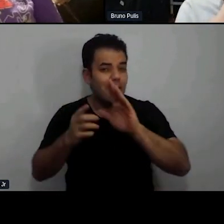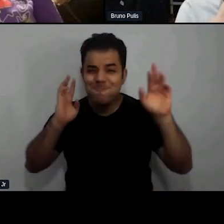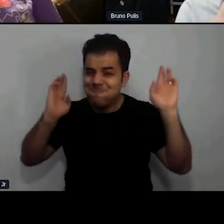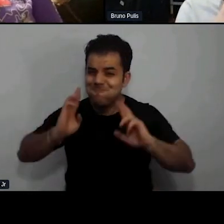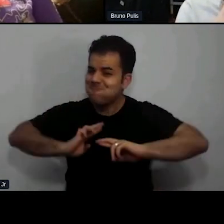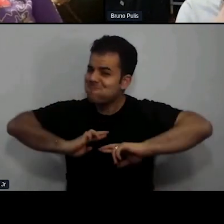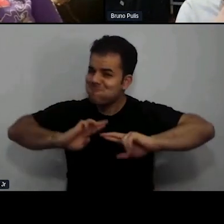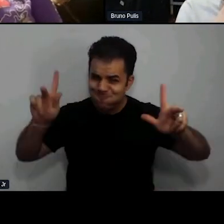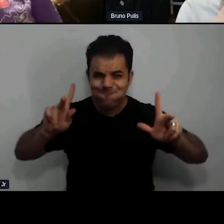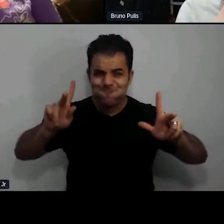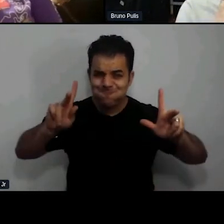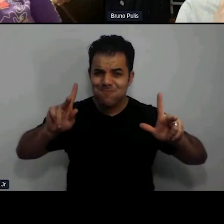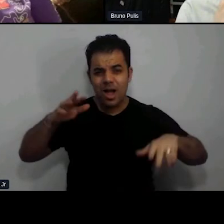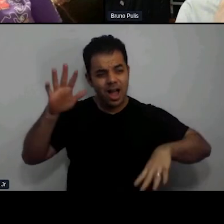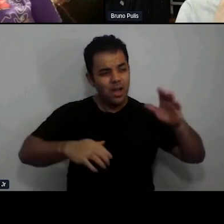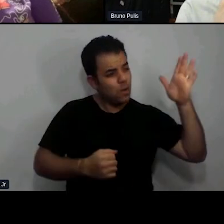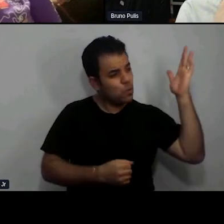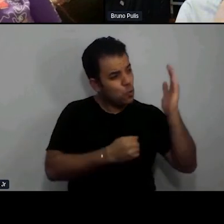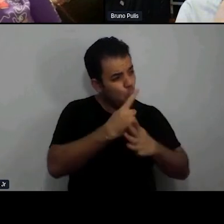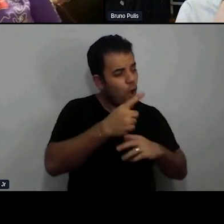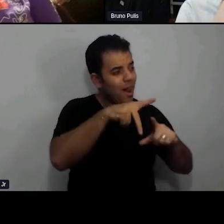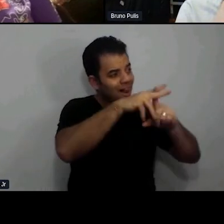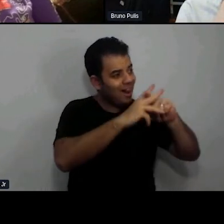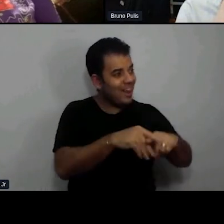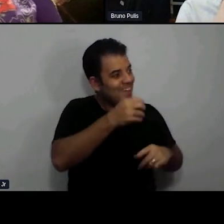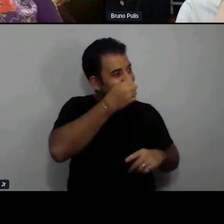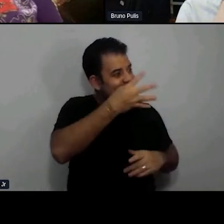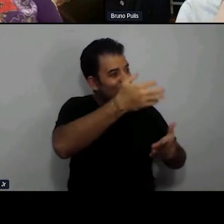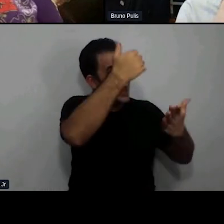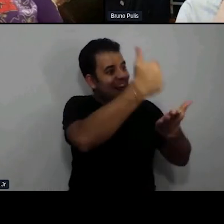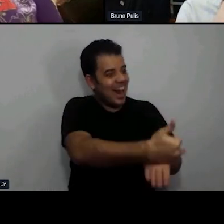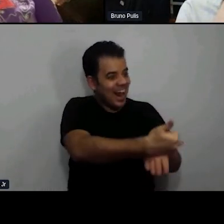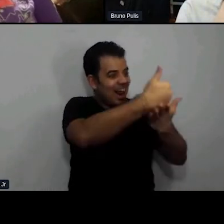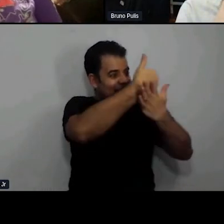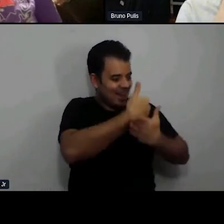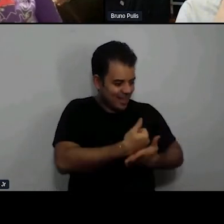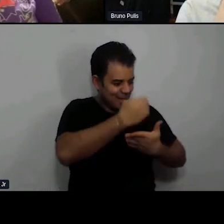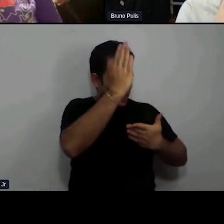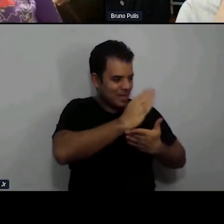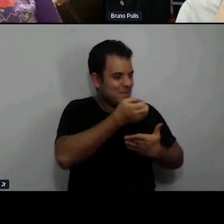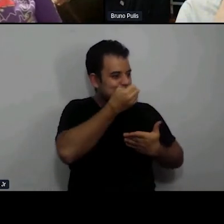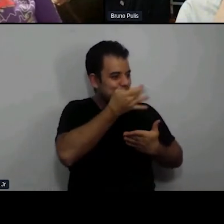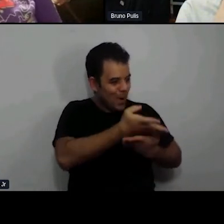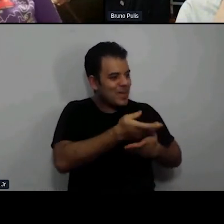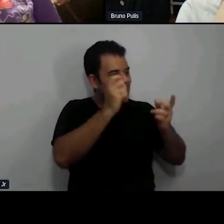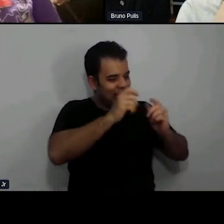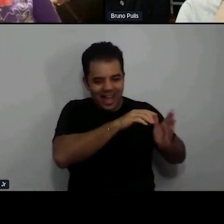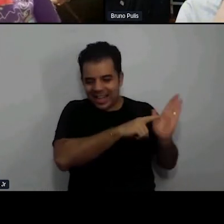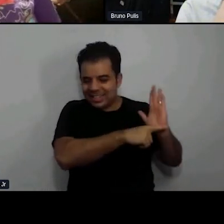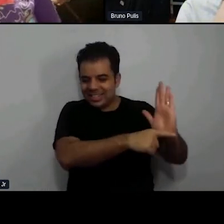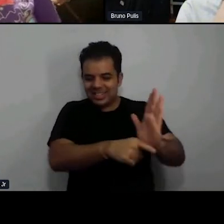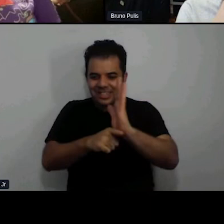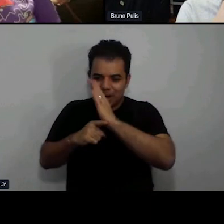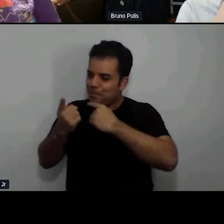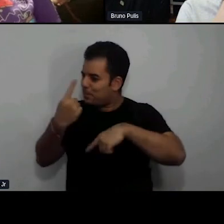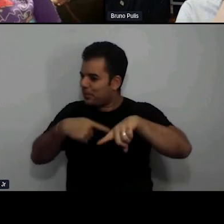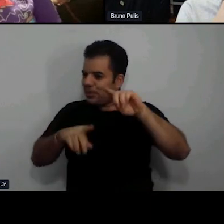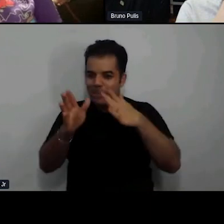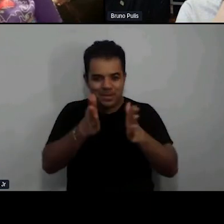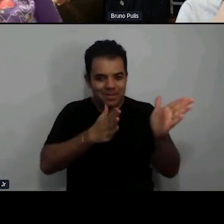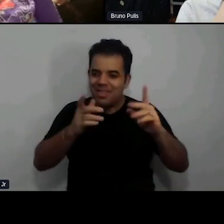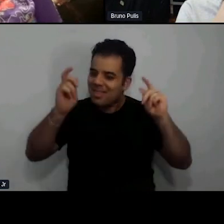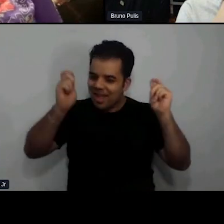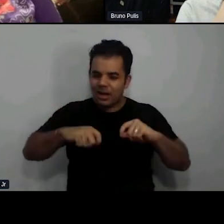Então, compram uma ferramenta, a patente, para trazer para o país, achando que estão revolucionando o